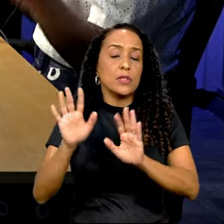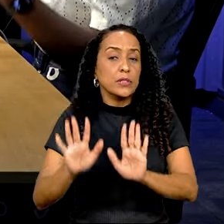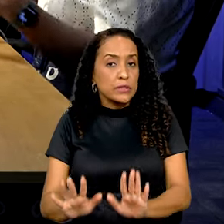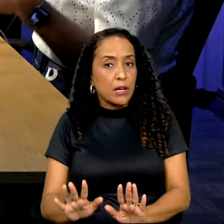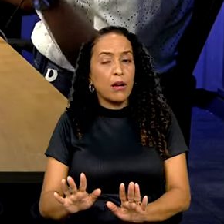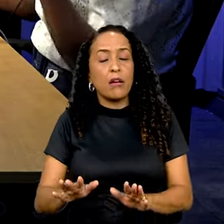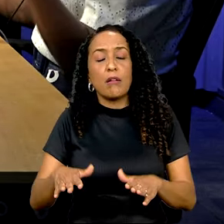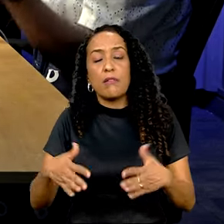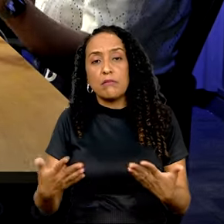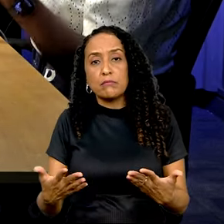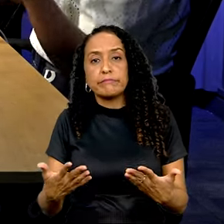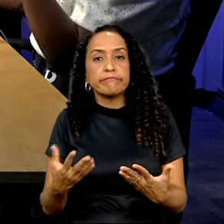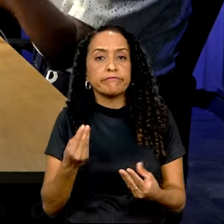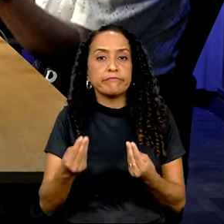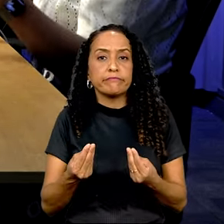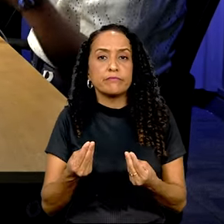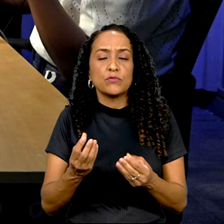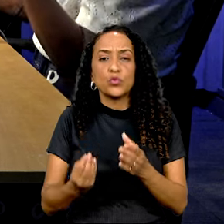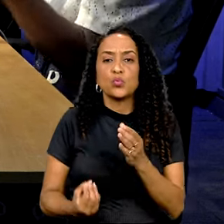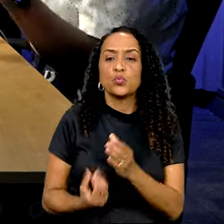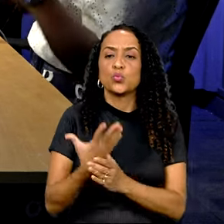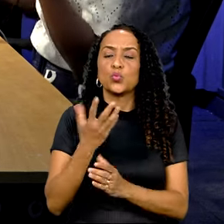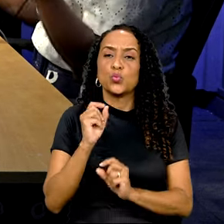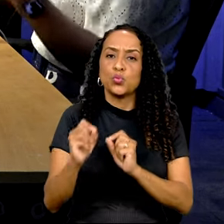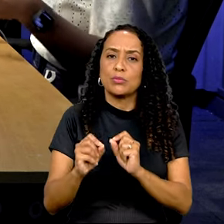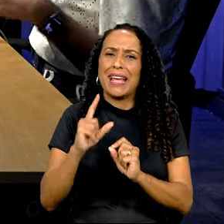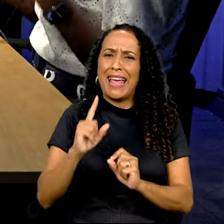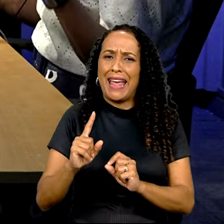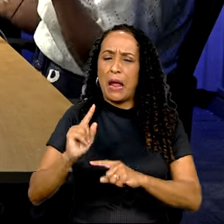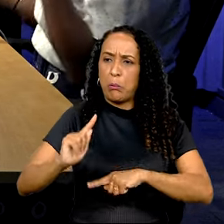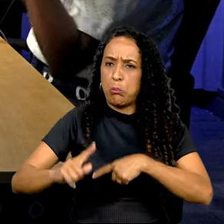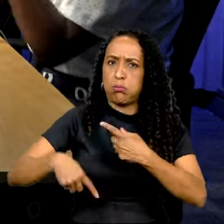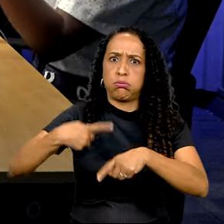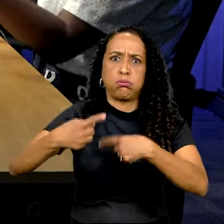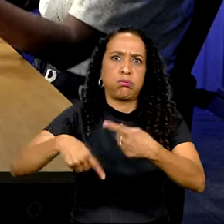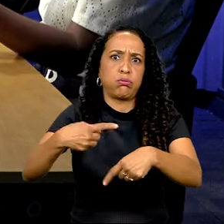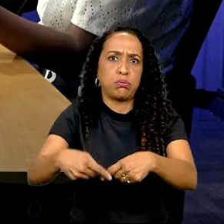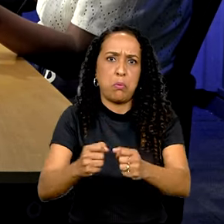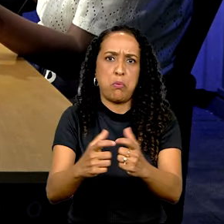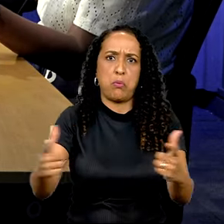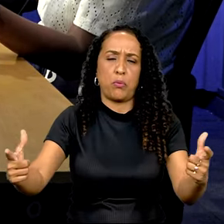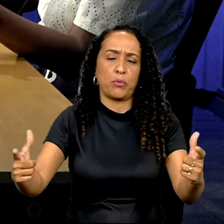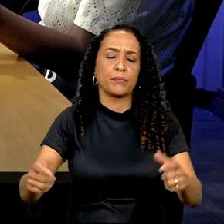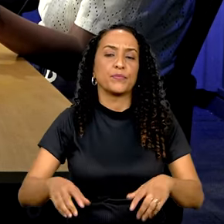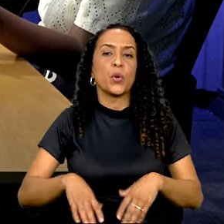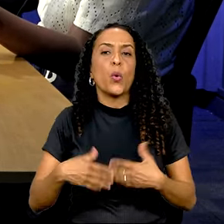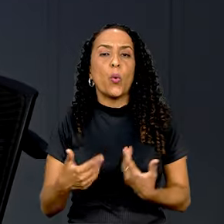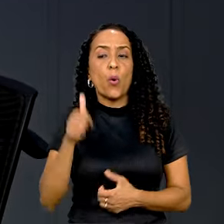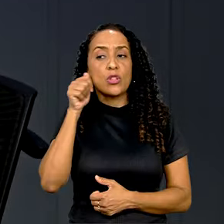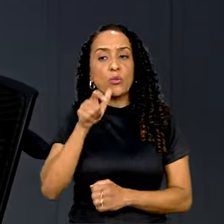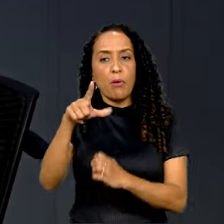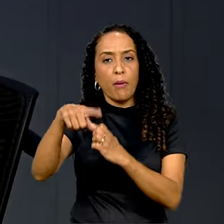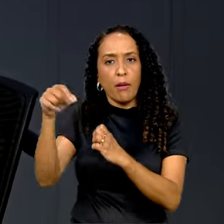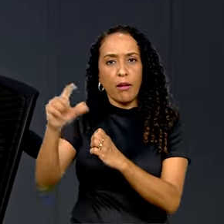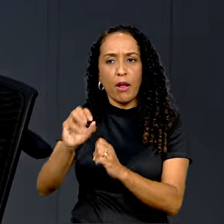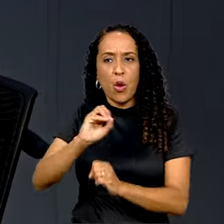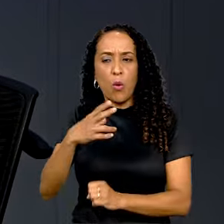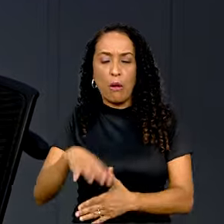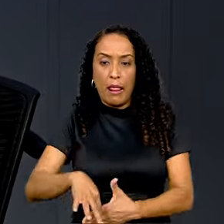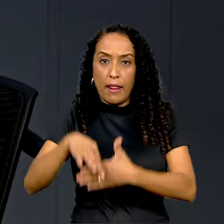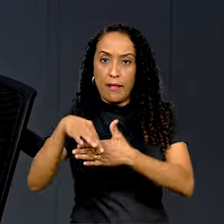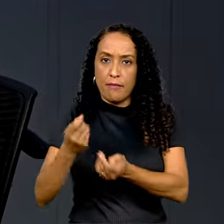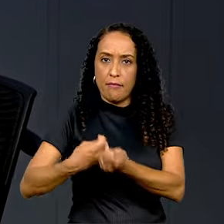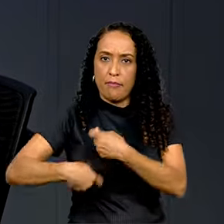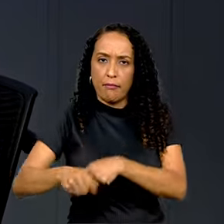então isso vai a acaba gerando acaba é uma bola de neve né os quando as mulheres são empreendedoras ou líderes